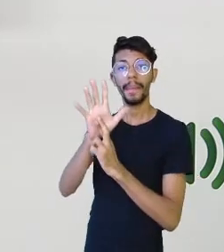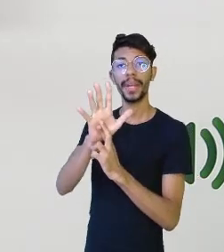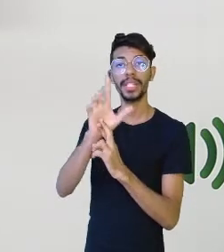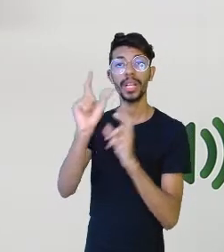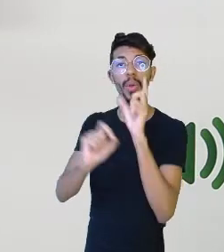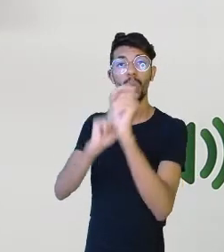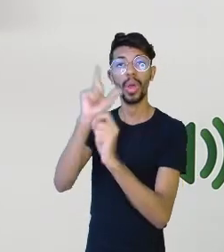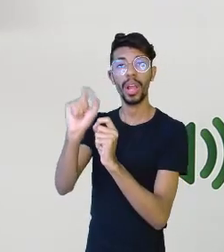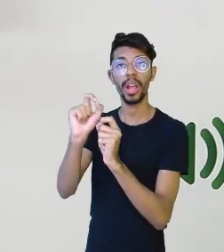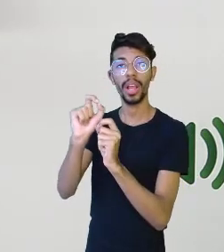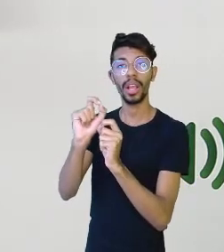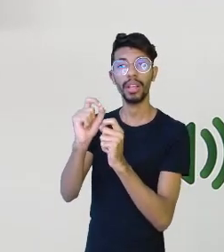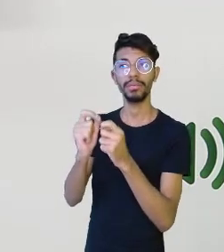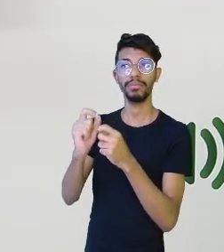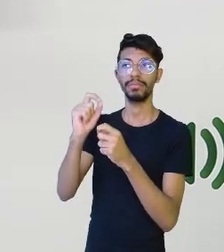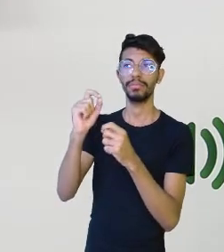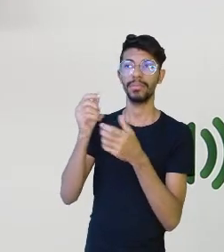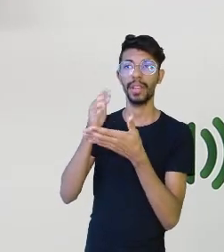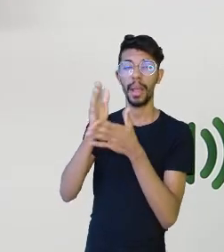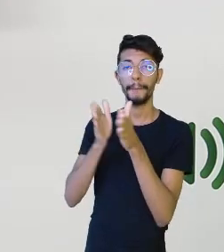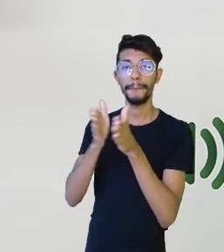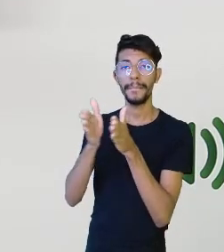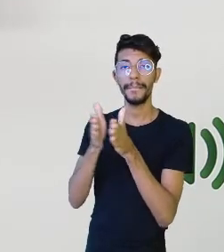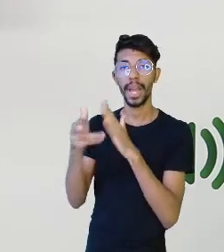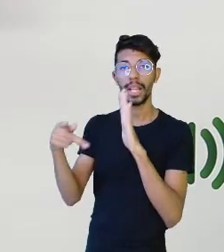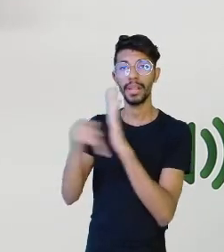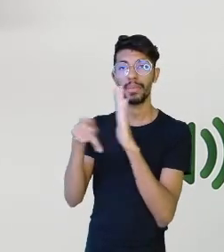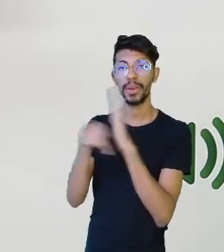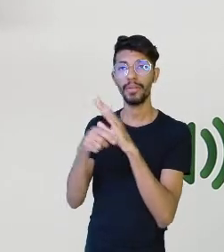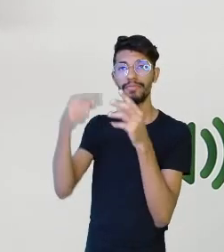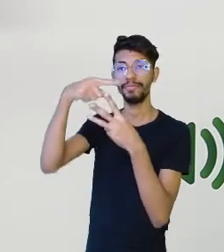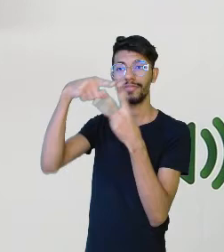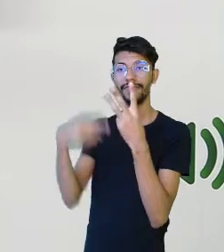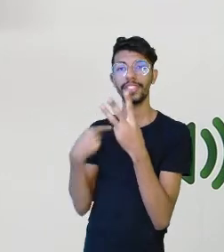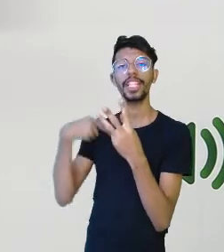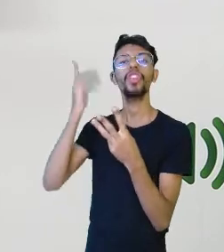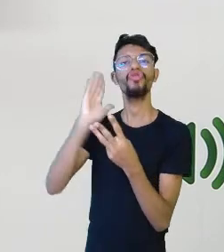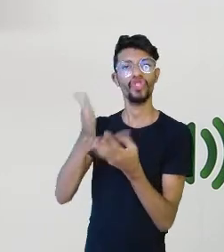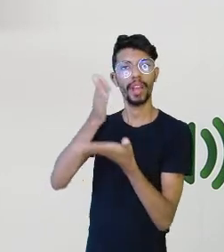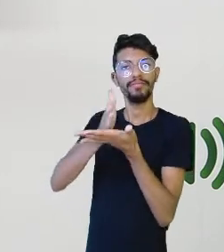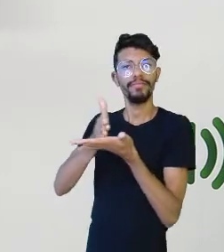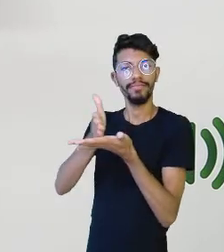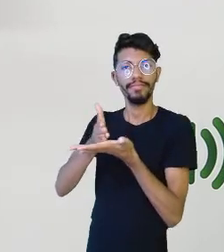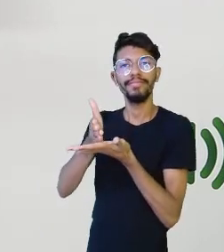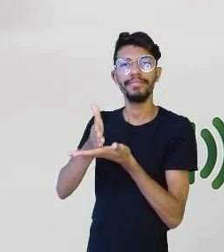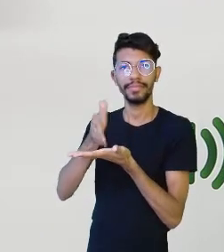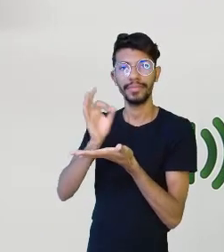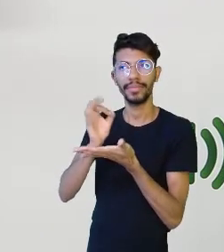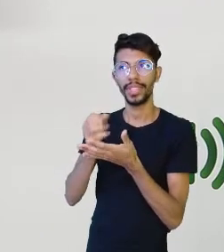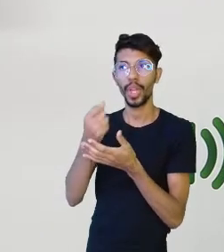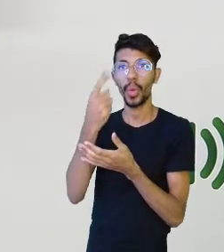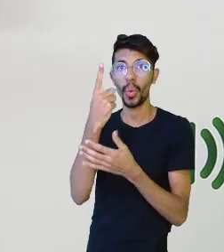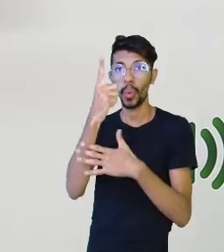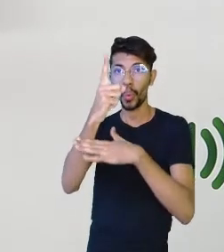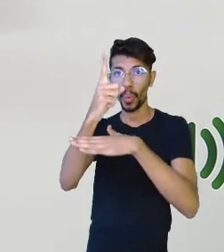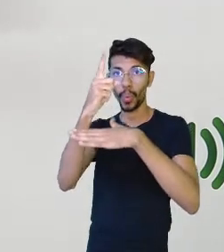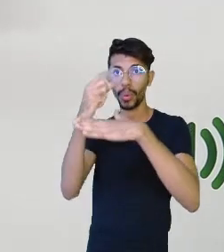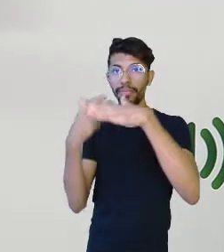representa uma parte das 3 que eu dividi, 1/3.